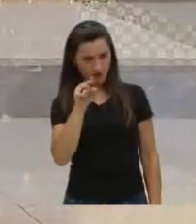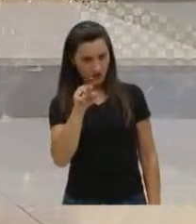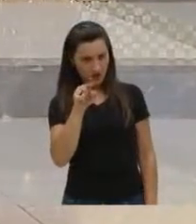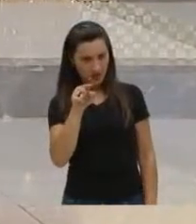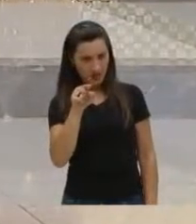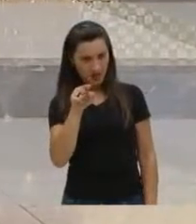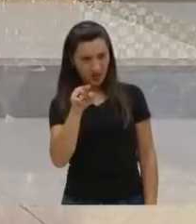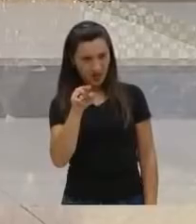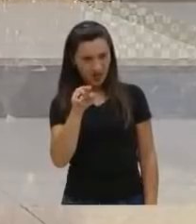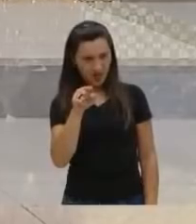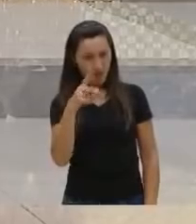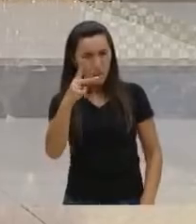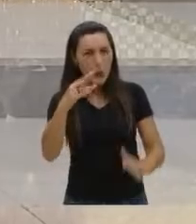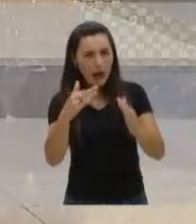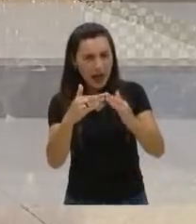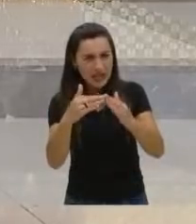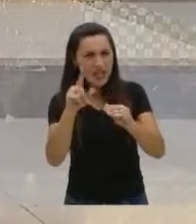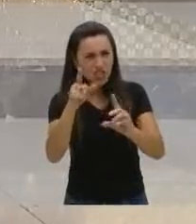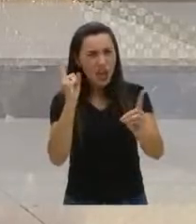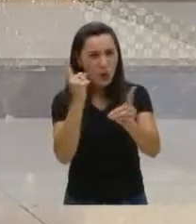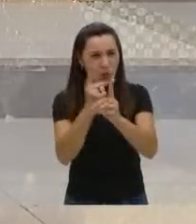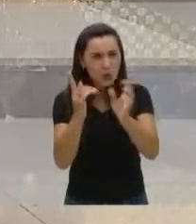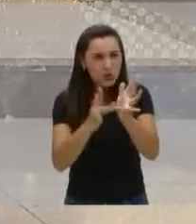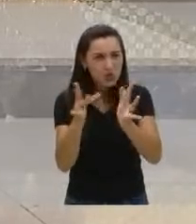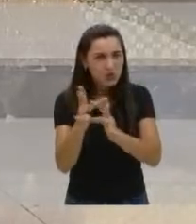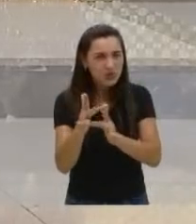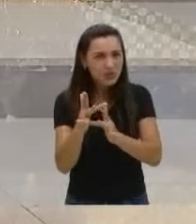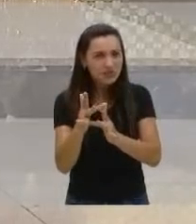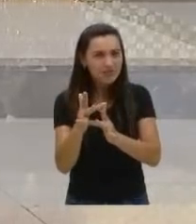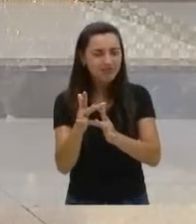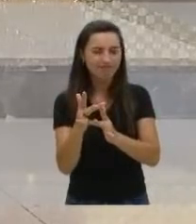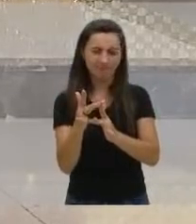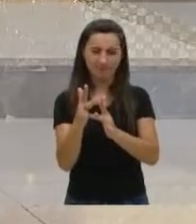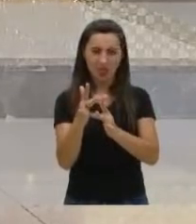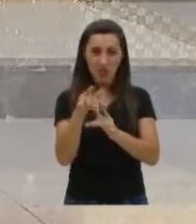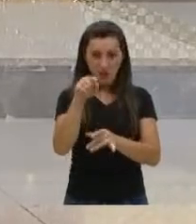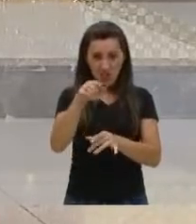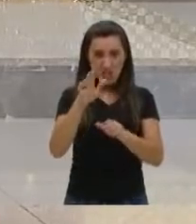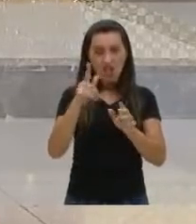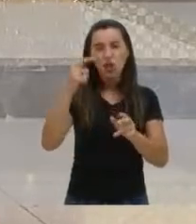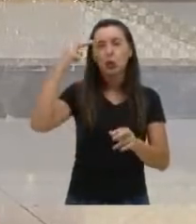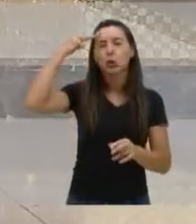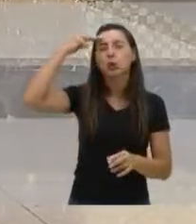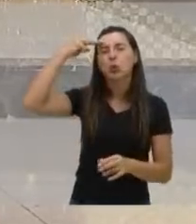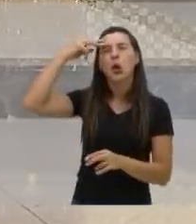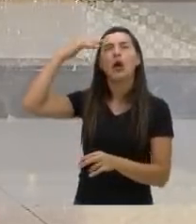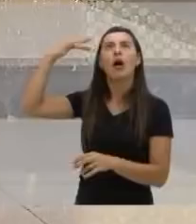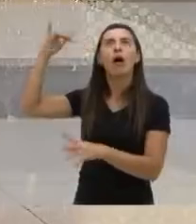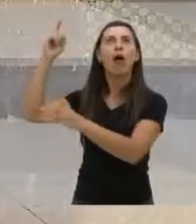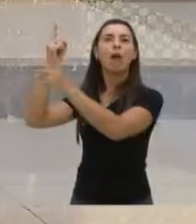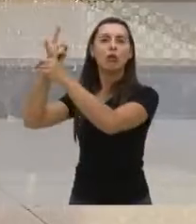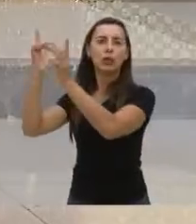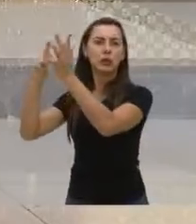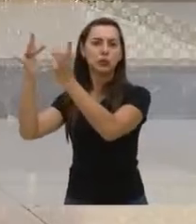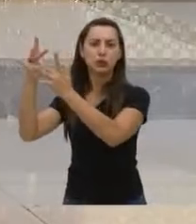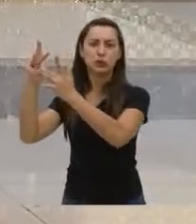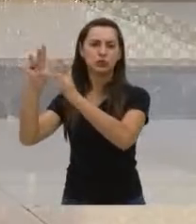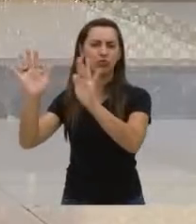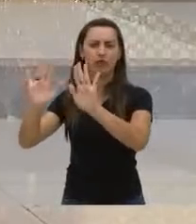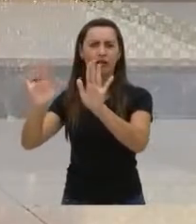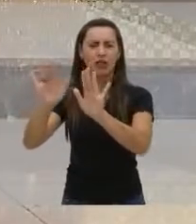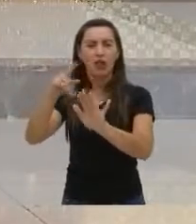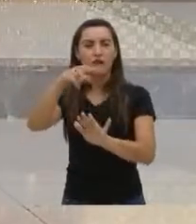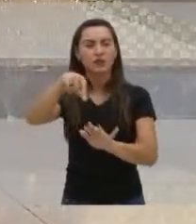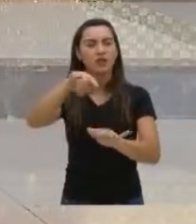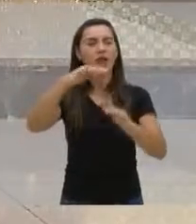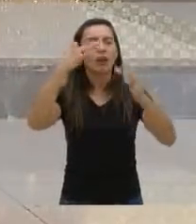Jesus? Por favor, eu não estou falando se você sonhou com Jesus. Eu não estou falando se você teve